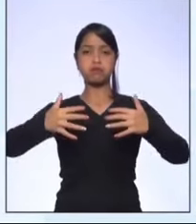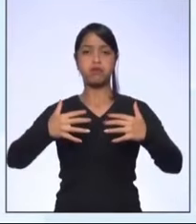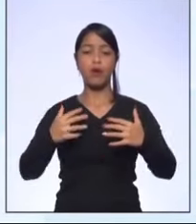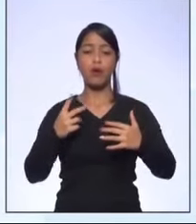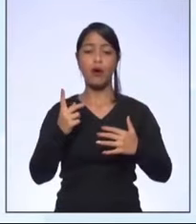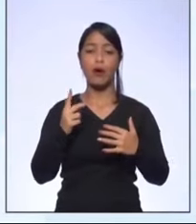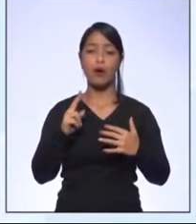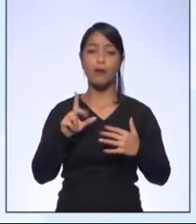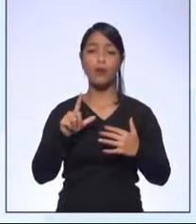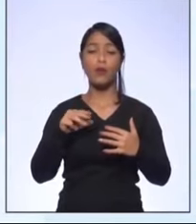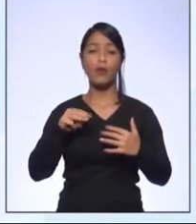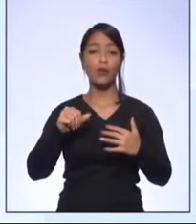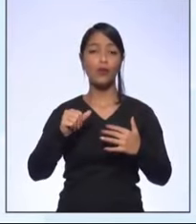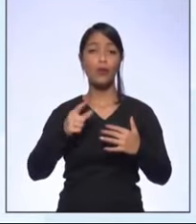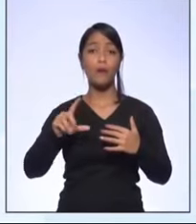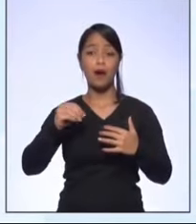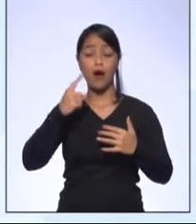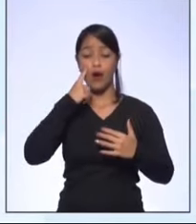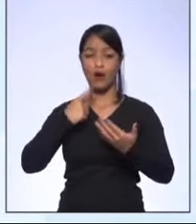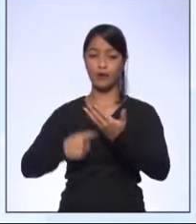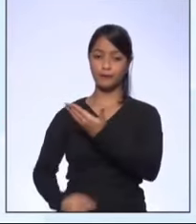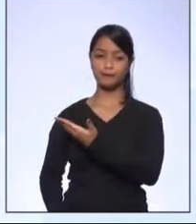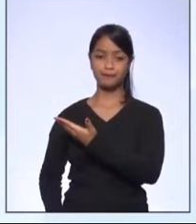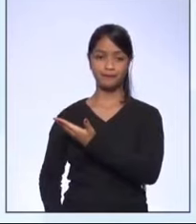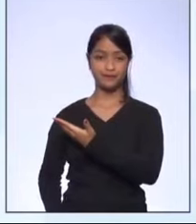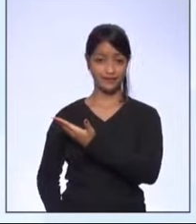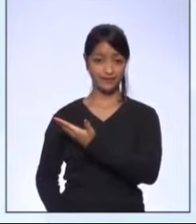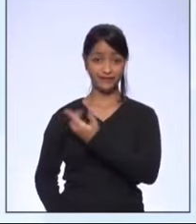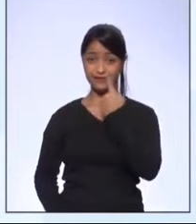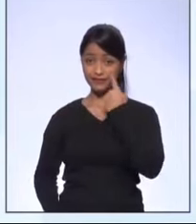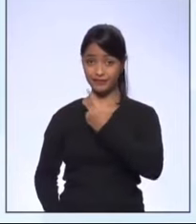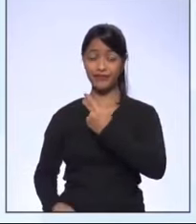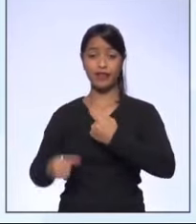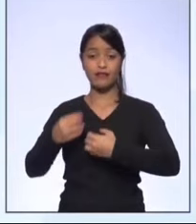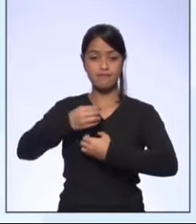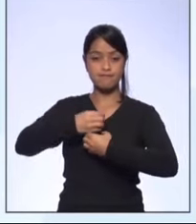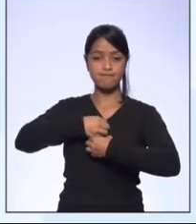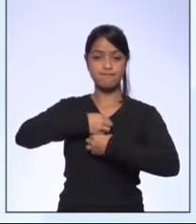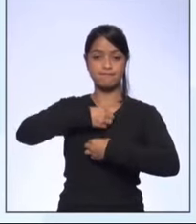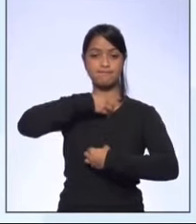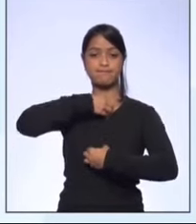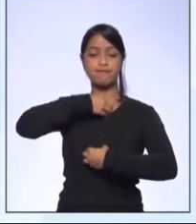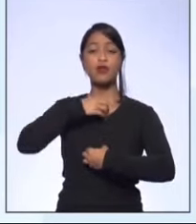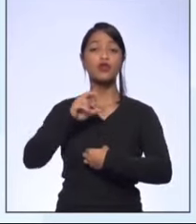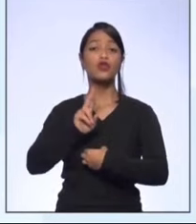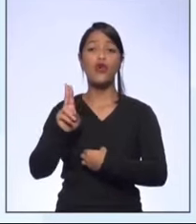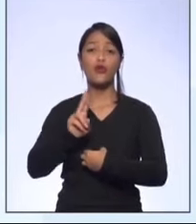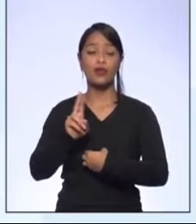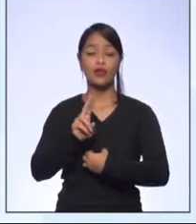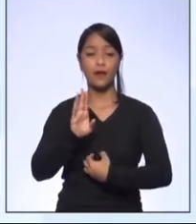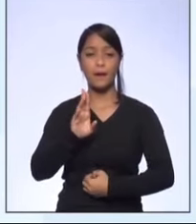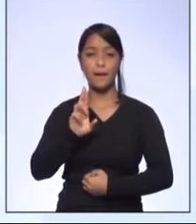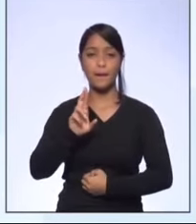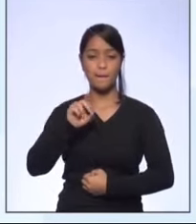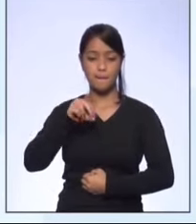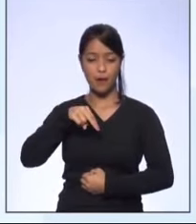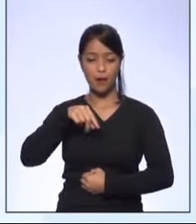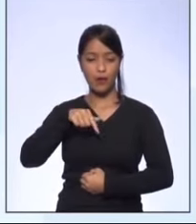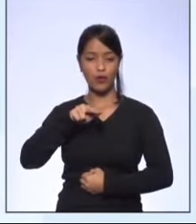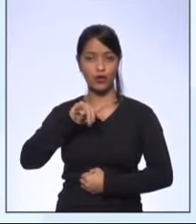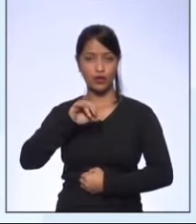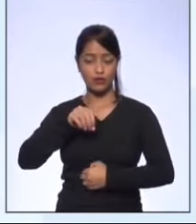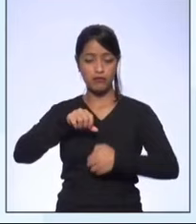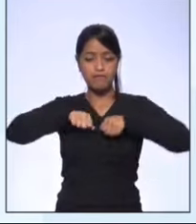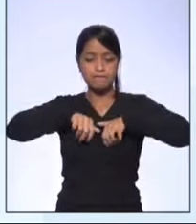pulmonar. Olha o pulmão aí aparecendo pra gente. Tá vendo? Você tem esse cano grosso aí, é o brônquio. Aí os caninhos mais finos são os